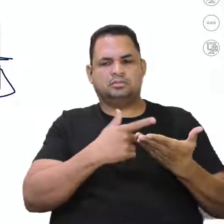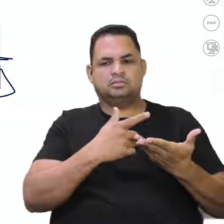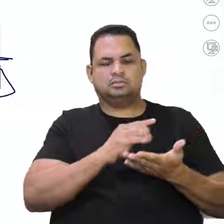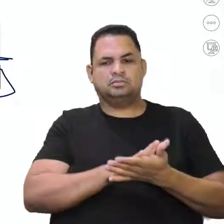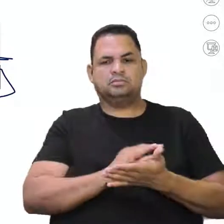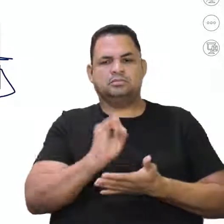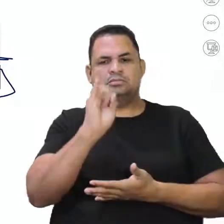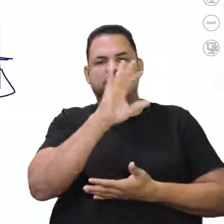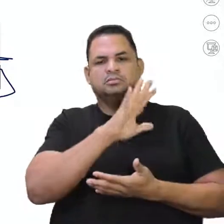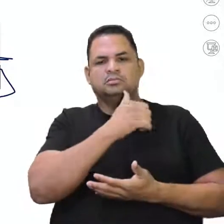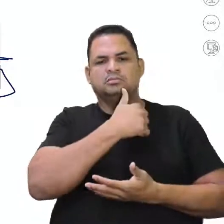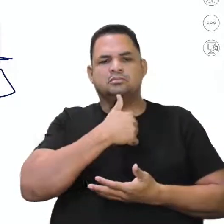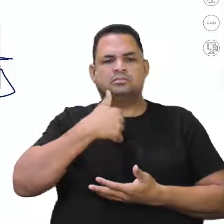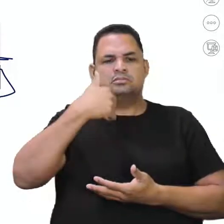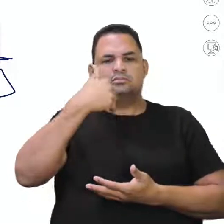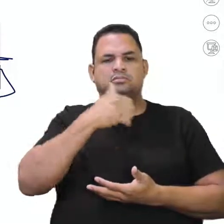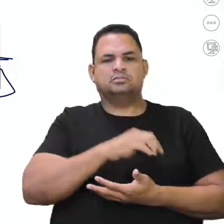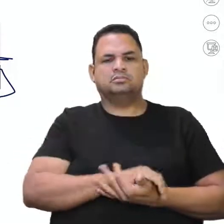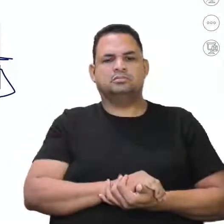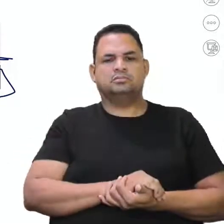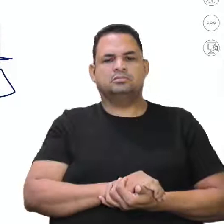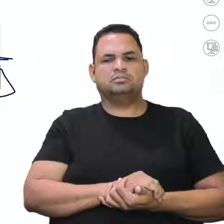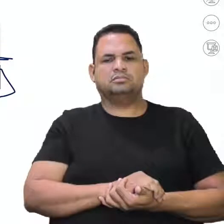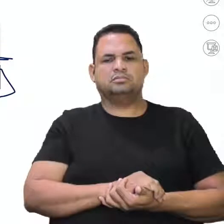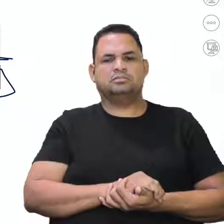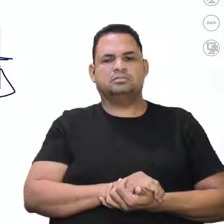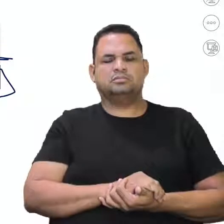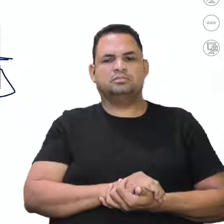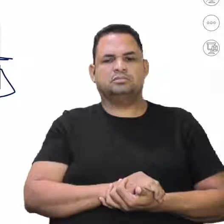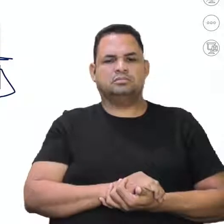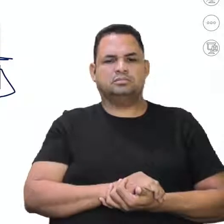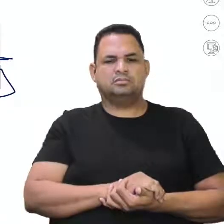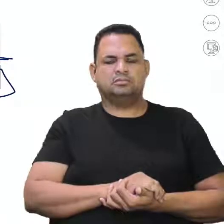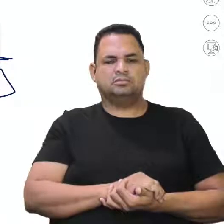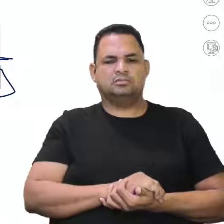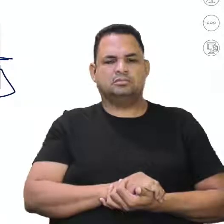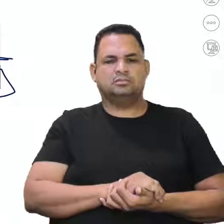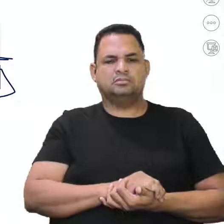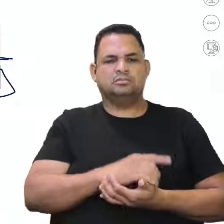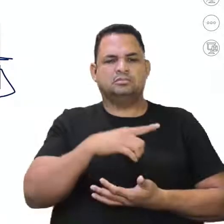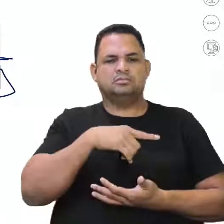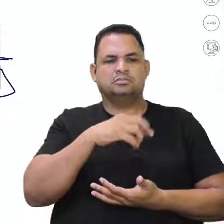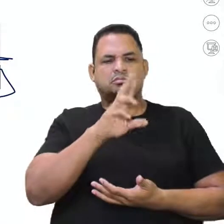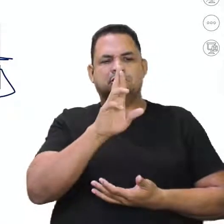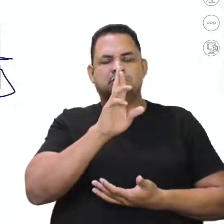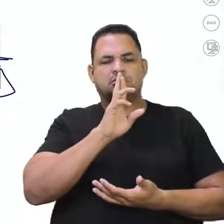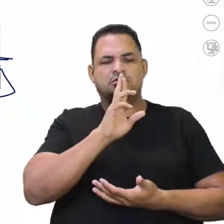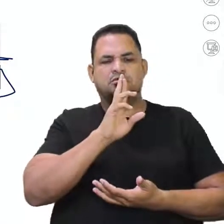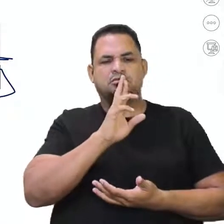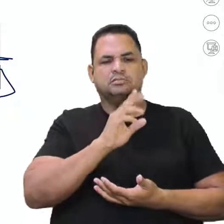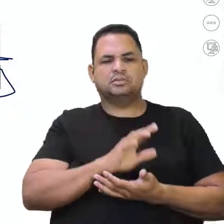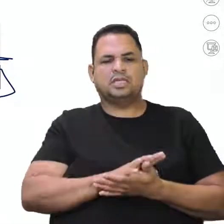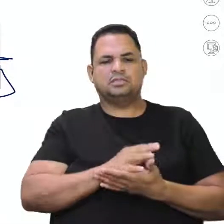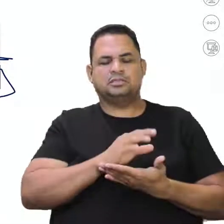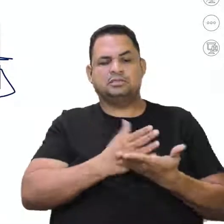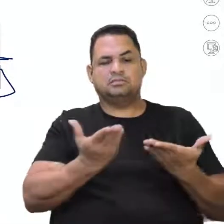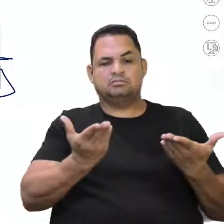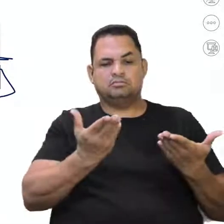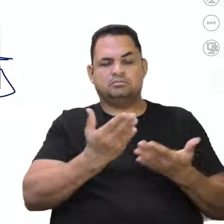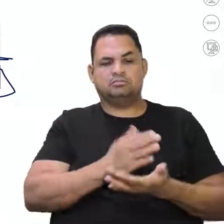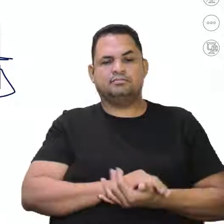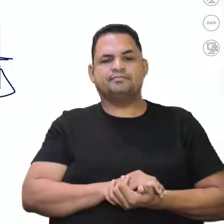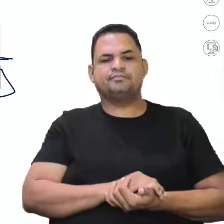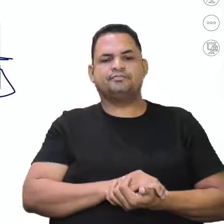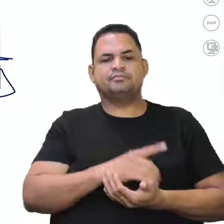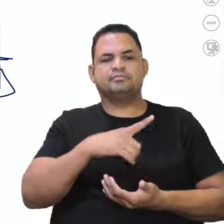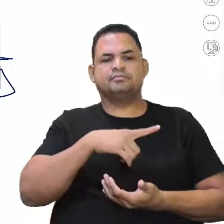Aqui a imagem está melhor, tá? Big questions from little people. É que eu quis pegar daqui. Então você tem essas informações do que se trata. Então o